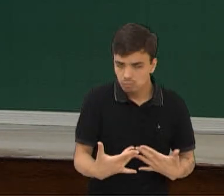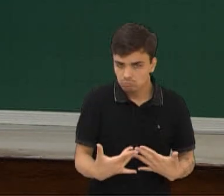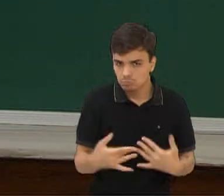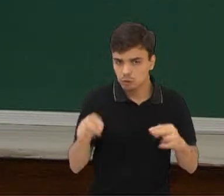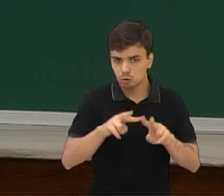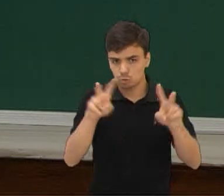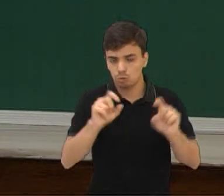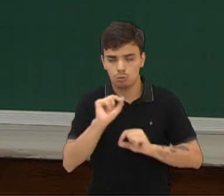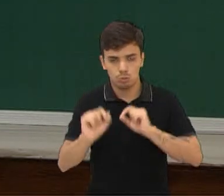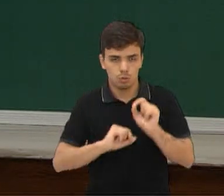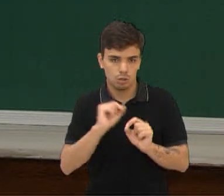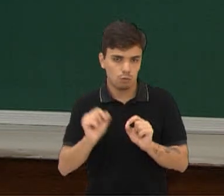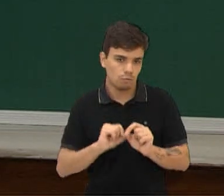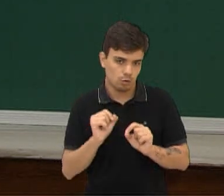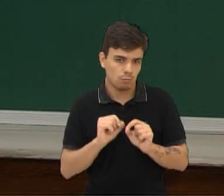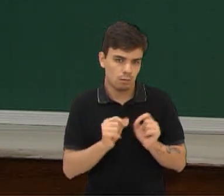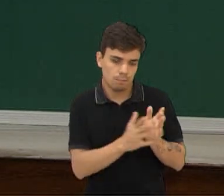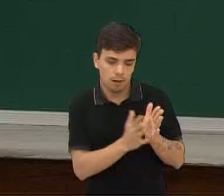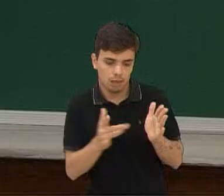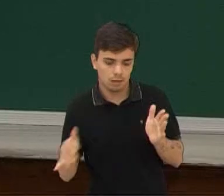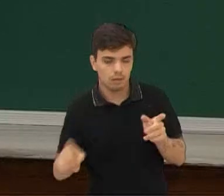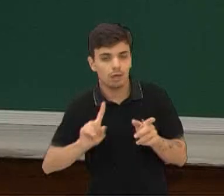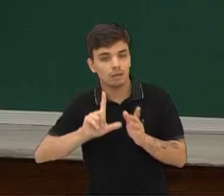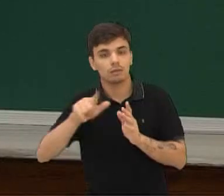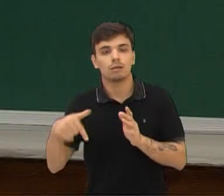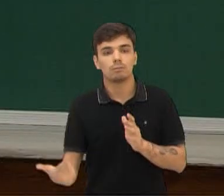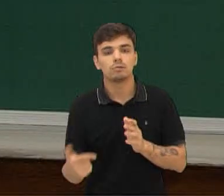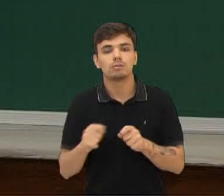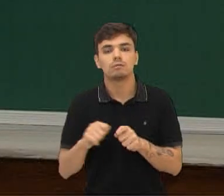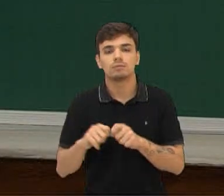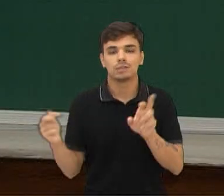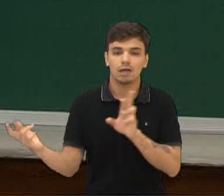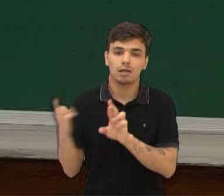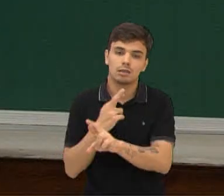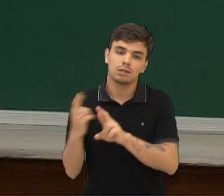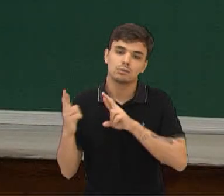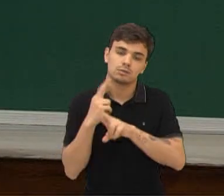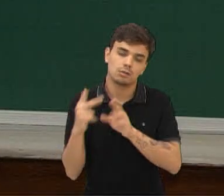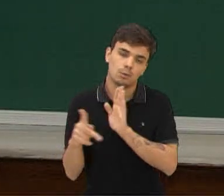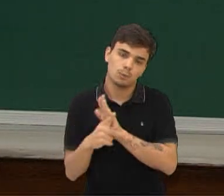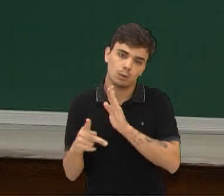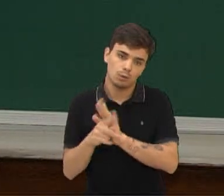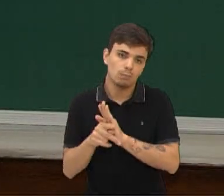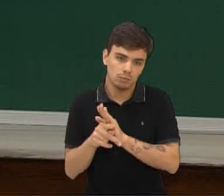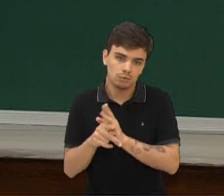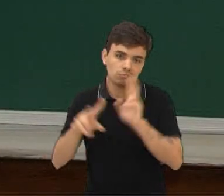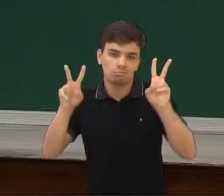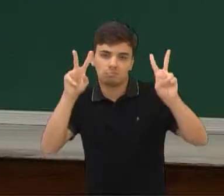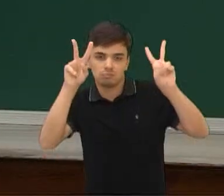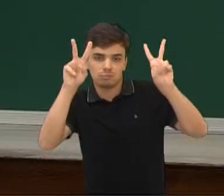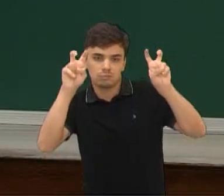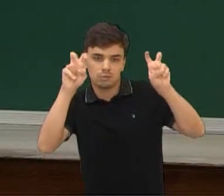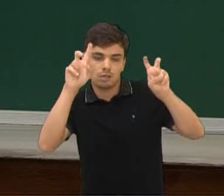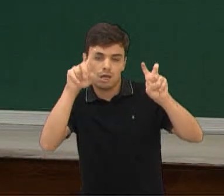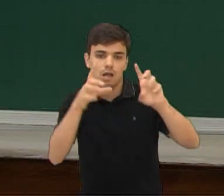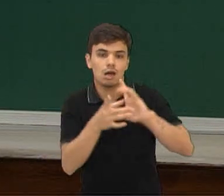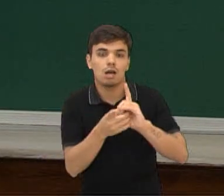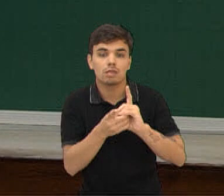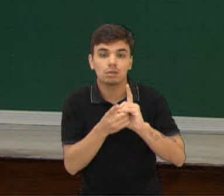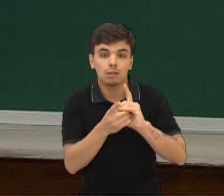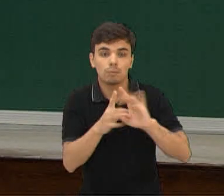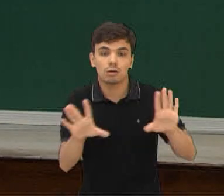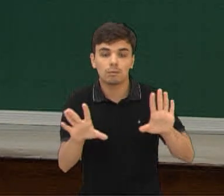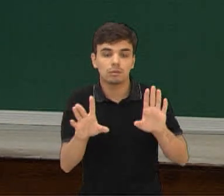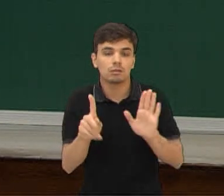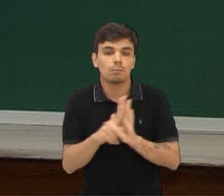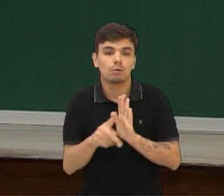do que o filme trata para depois ele poder fazer essa relação com o assunto que era justamente a democratização